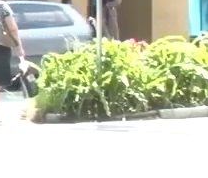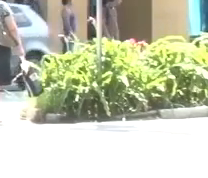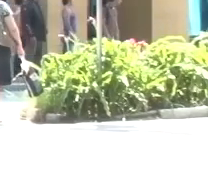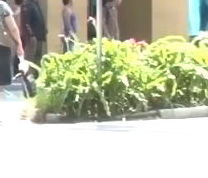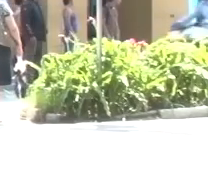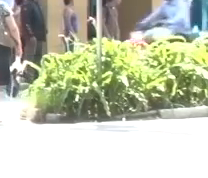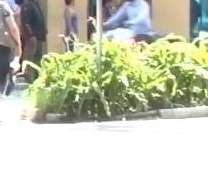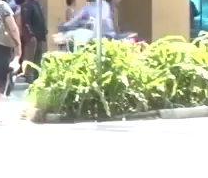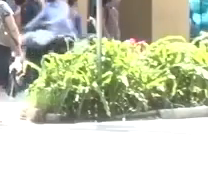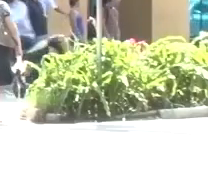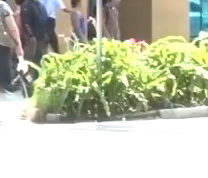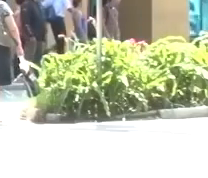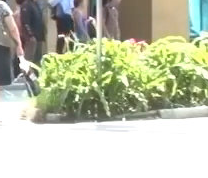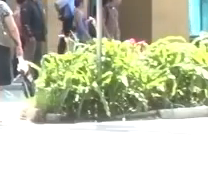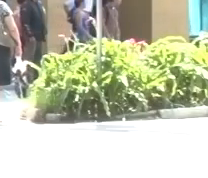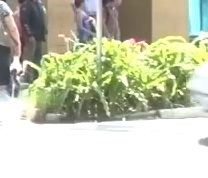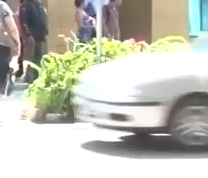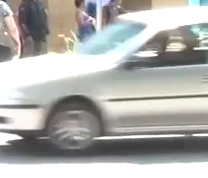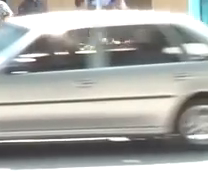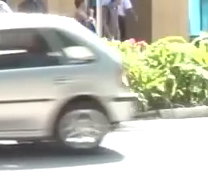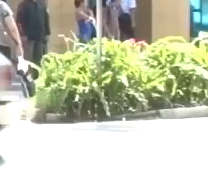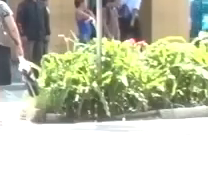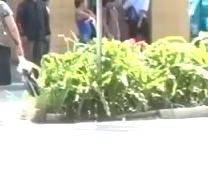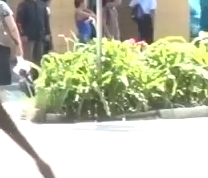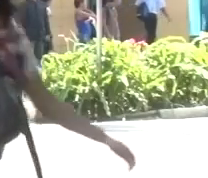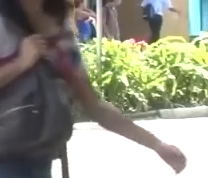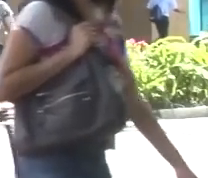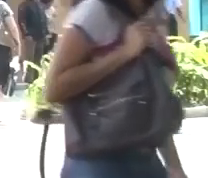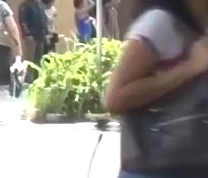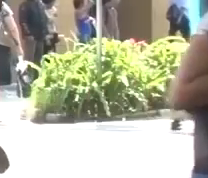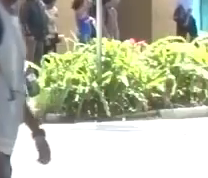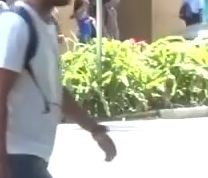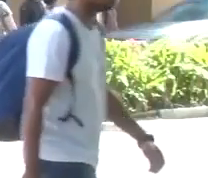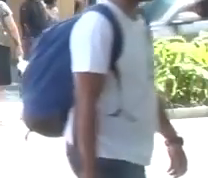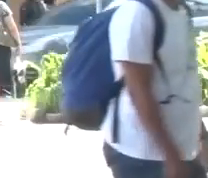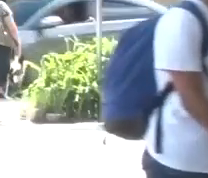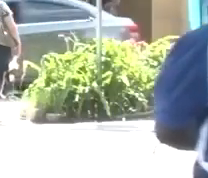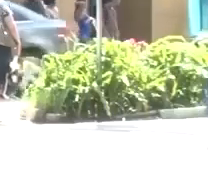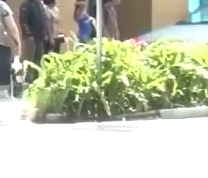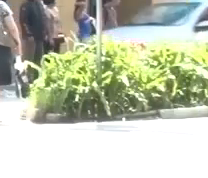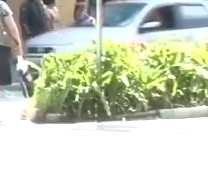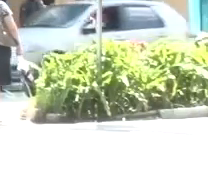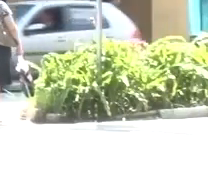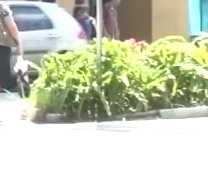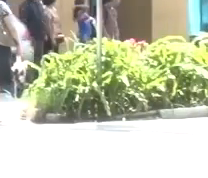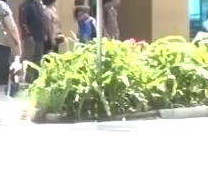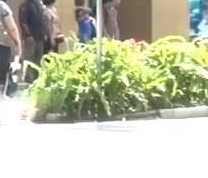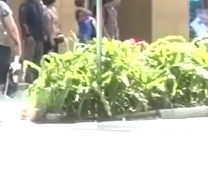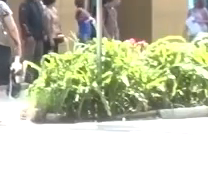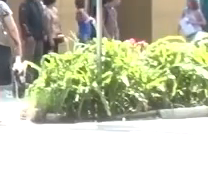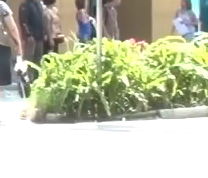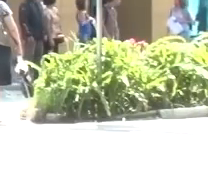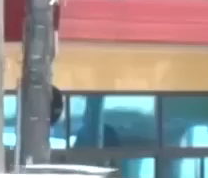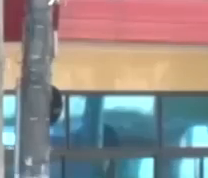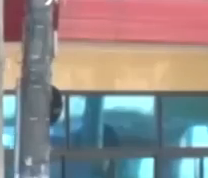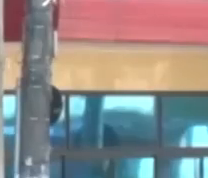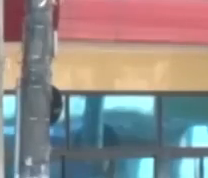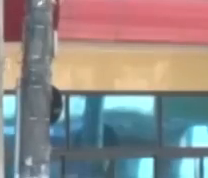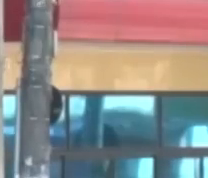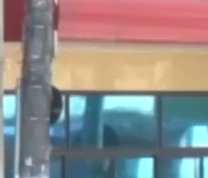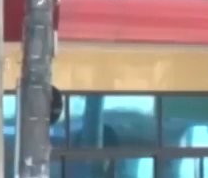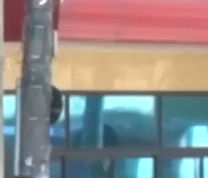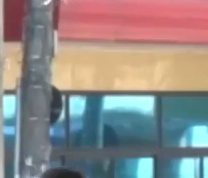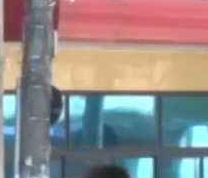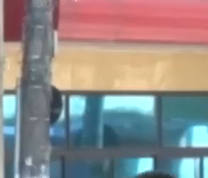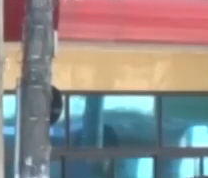E ela é dividida em 4 sessões legislativas, que duram 1 ano cada. Para